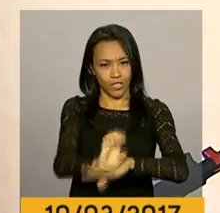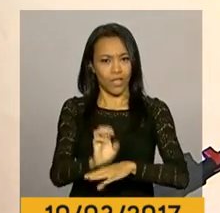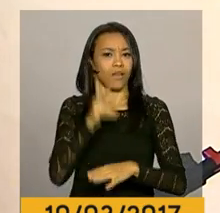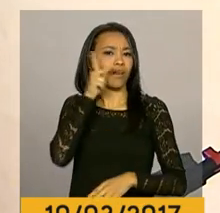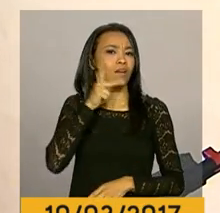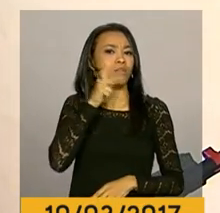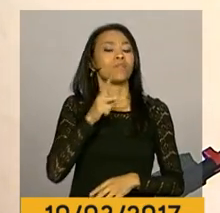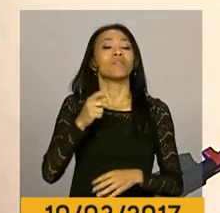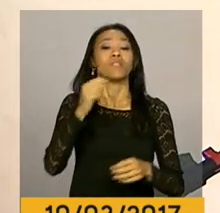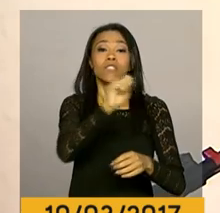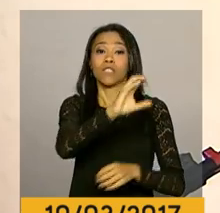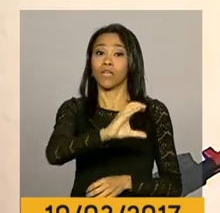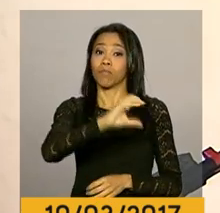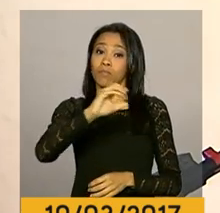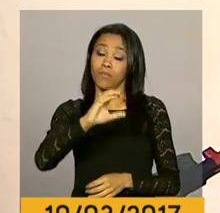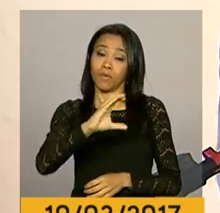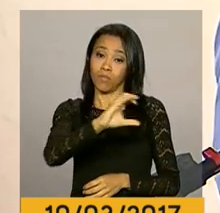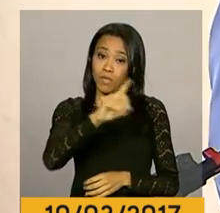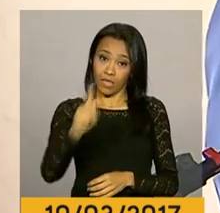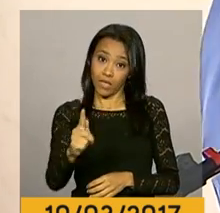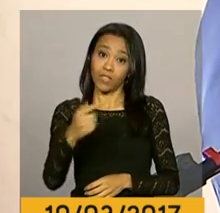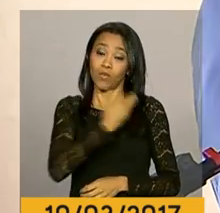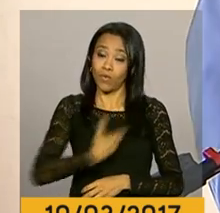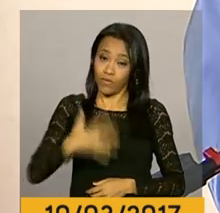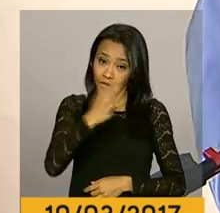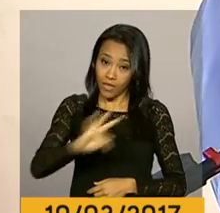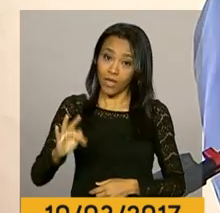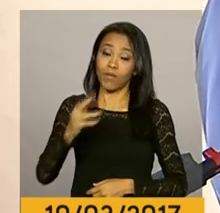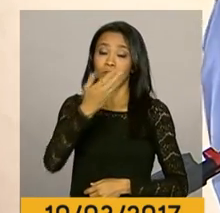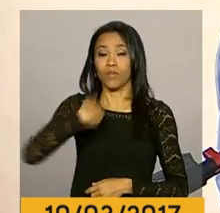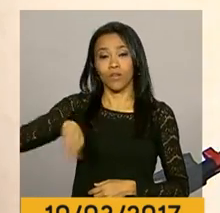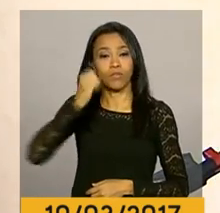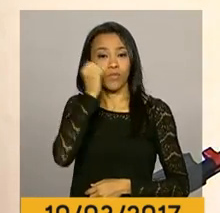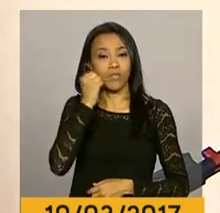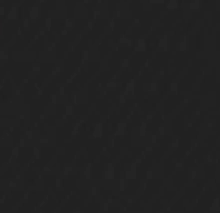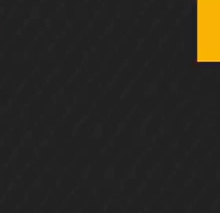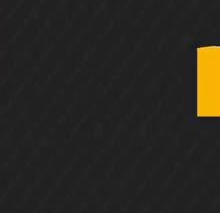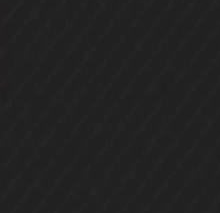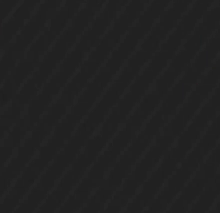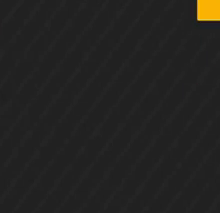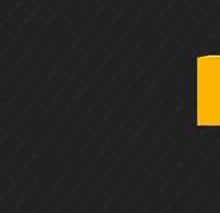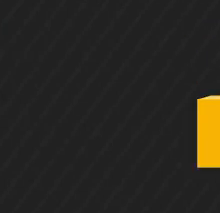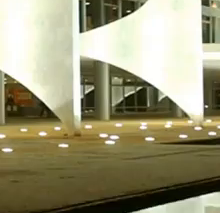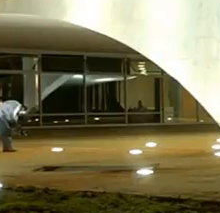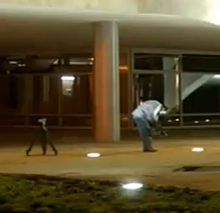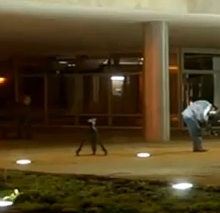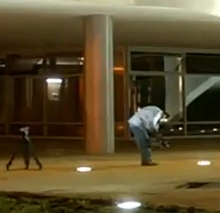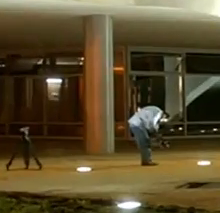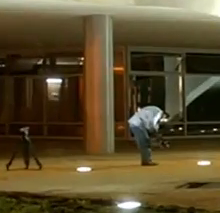povo da Paraíba ao governo federal e aos seus ministros. Muito obrigado.